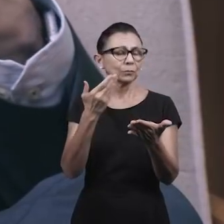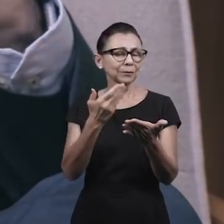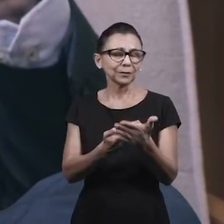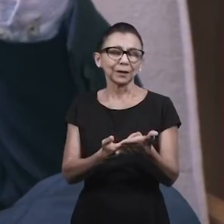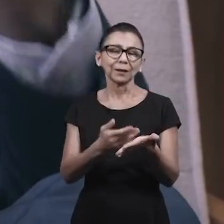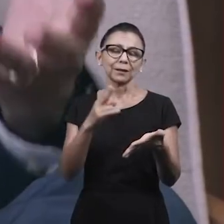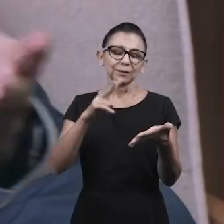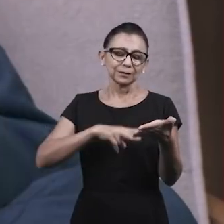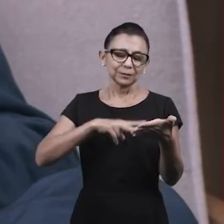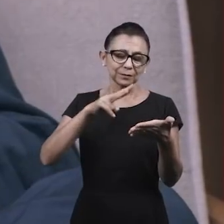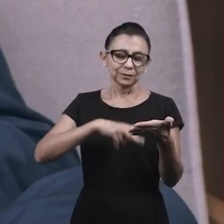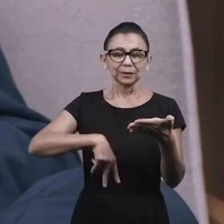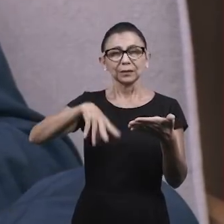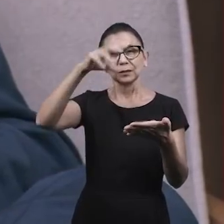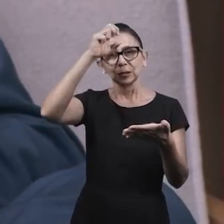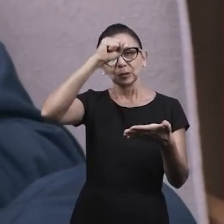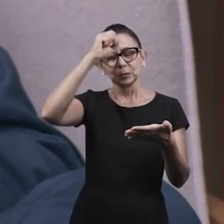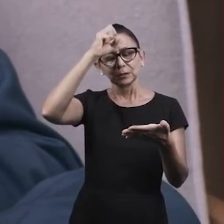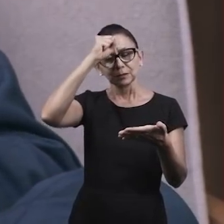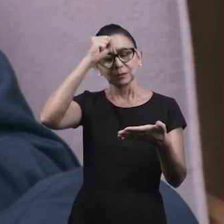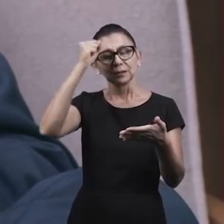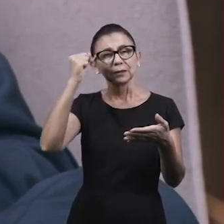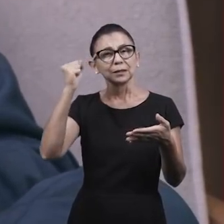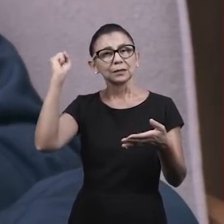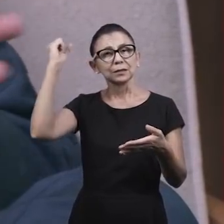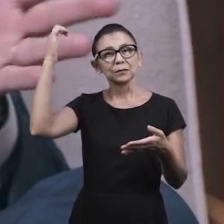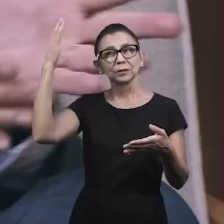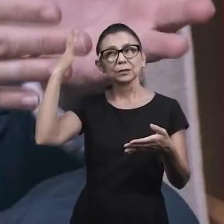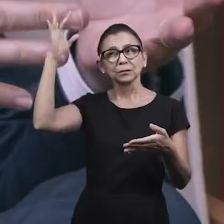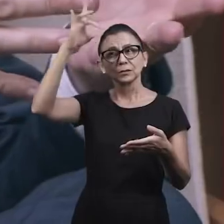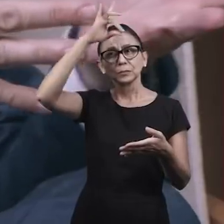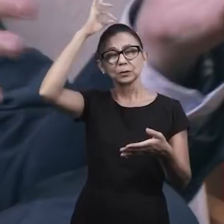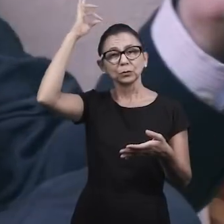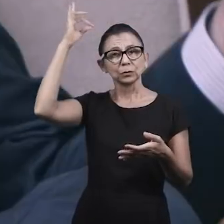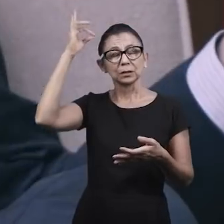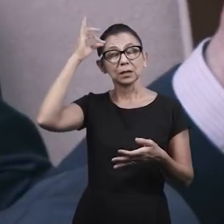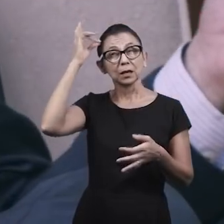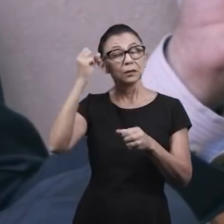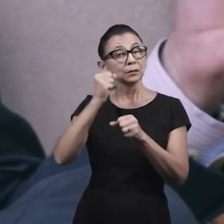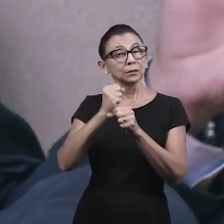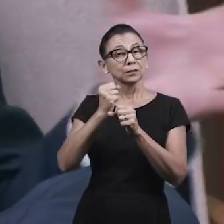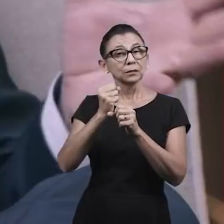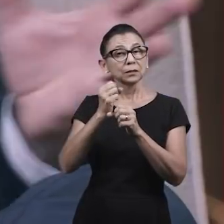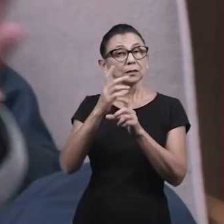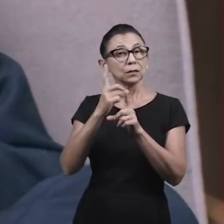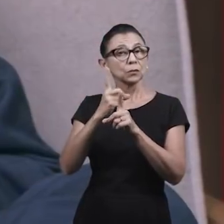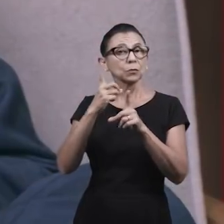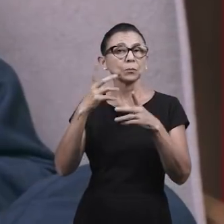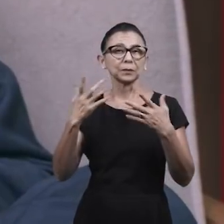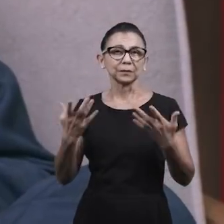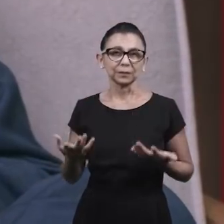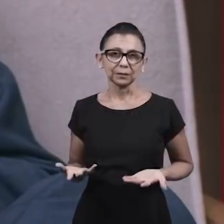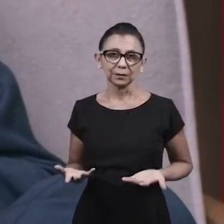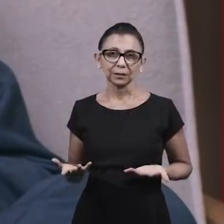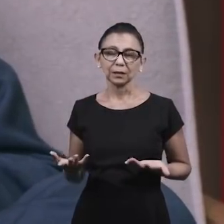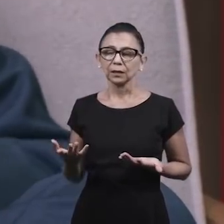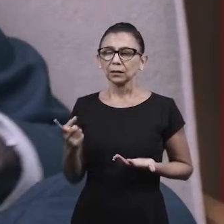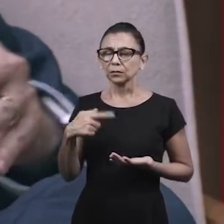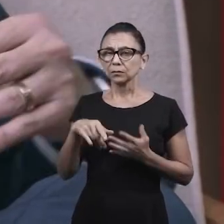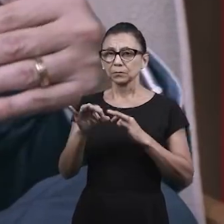programa, ou seja, buscar os assuntos, trazer aqui, tem sido uma bênção. Porque, na